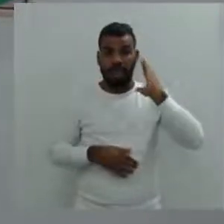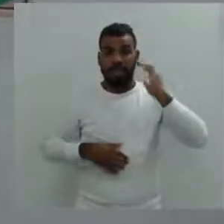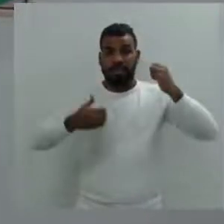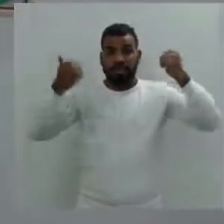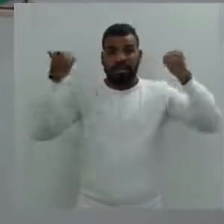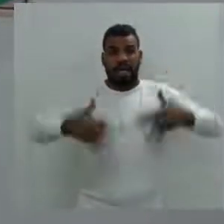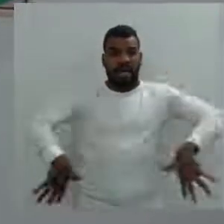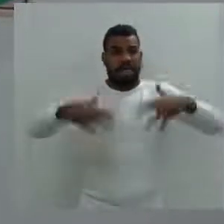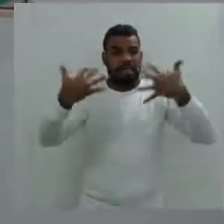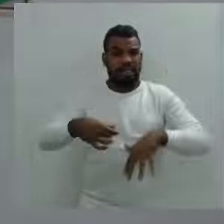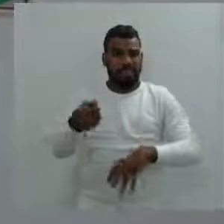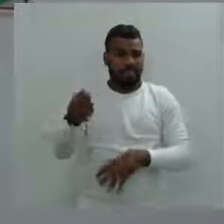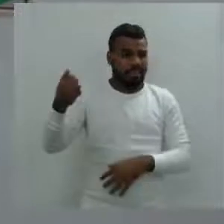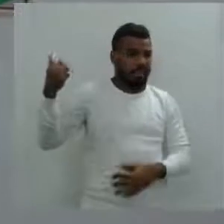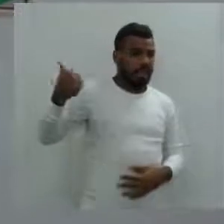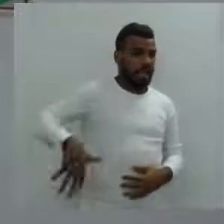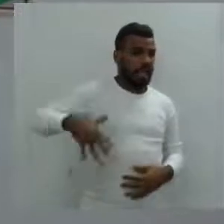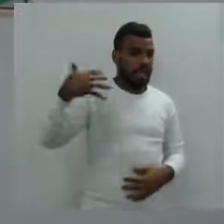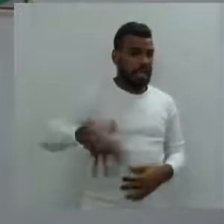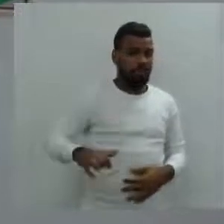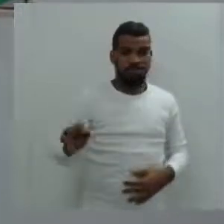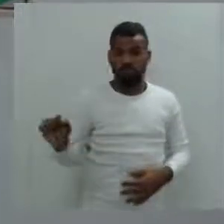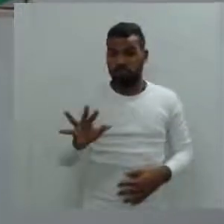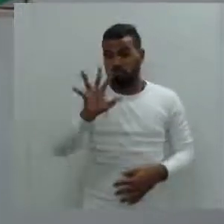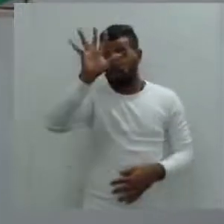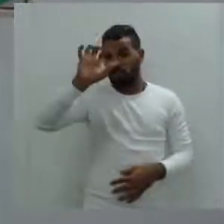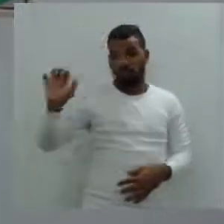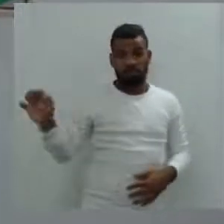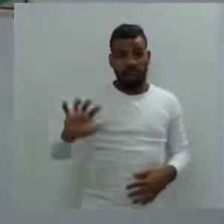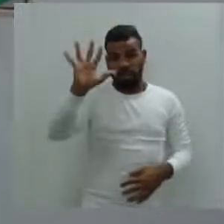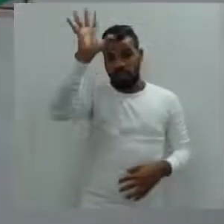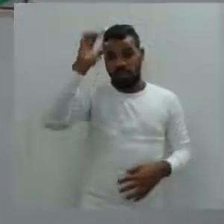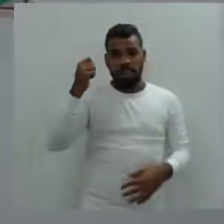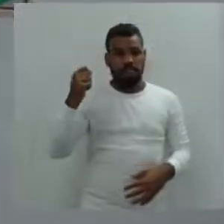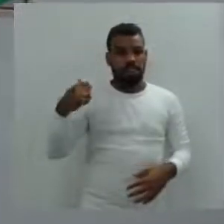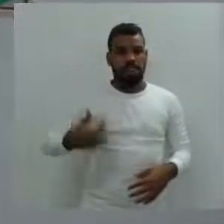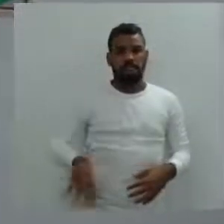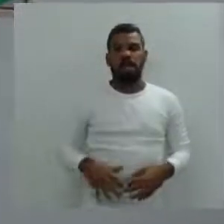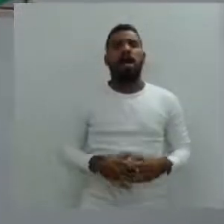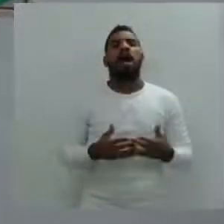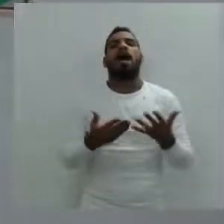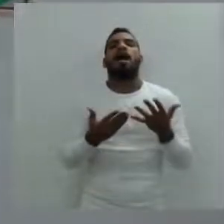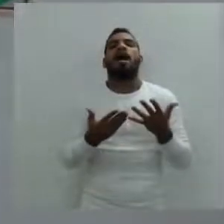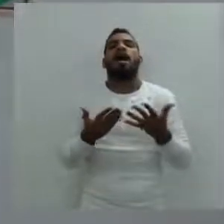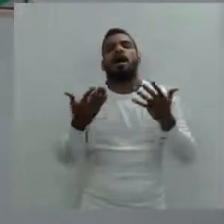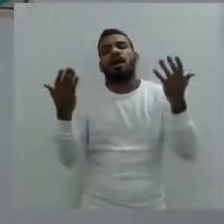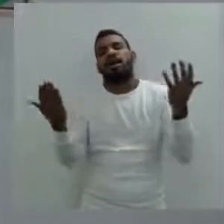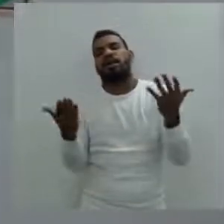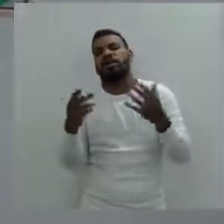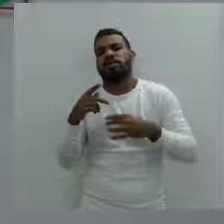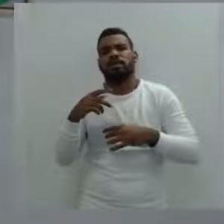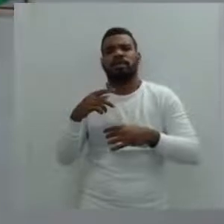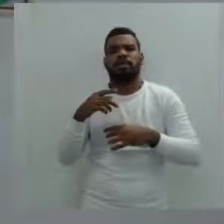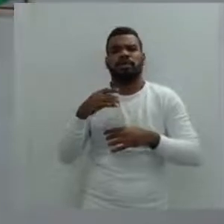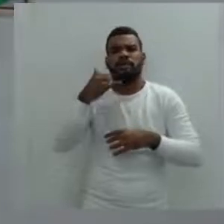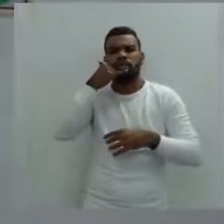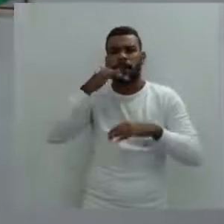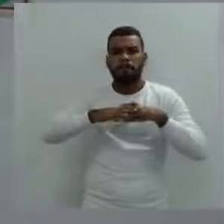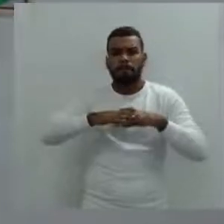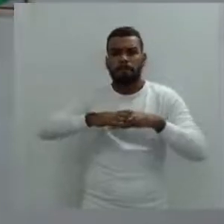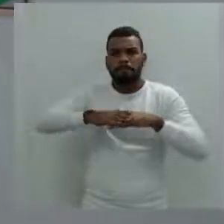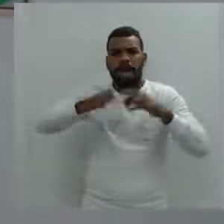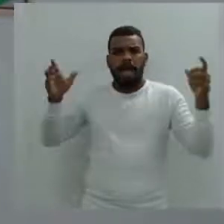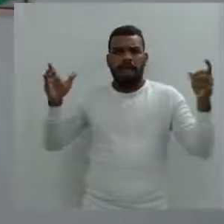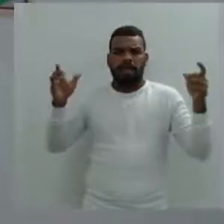naquele período você comprar um celular, hoje você compra celular, hoje tem mais celular do que a população no Brasil, só para você ter ideia,